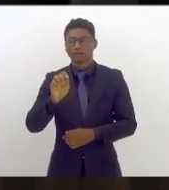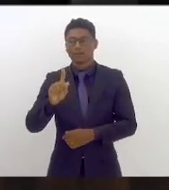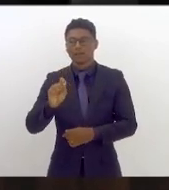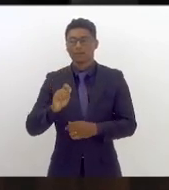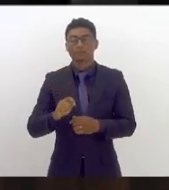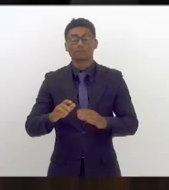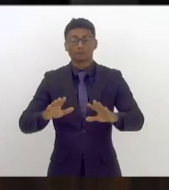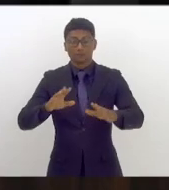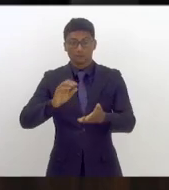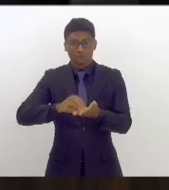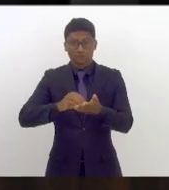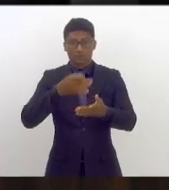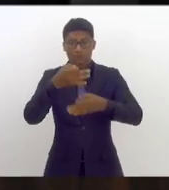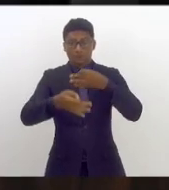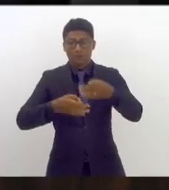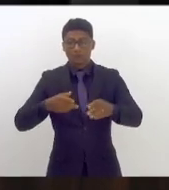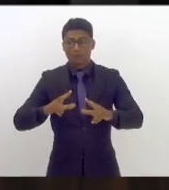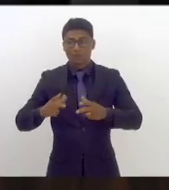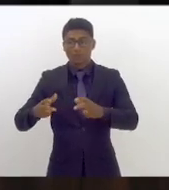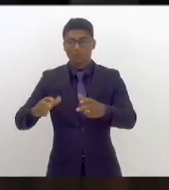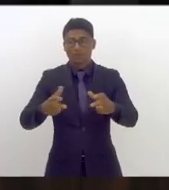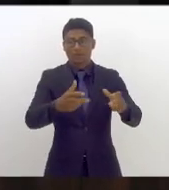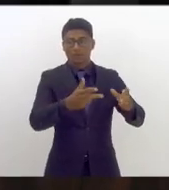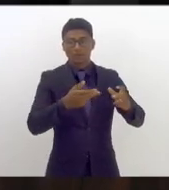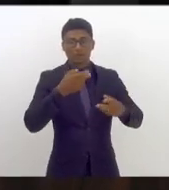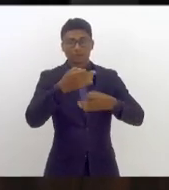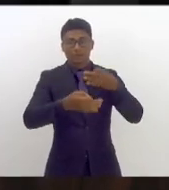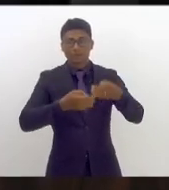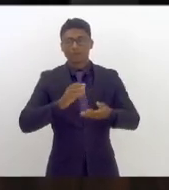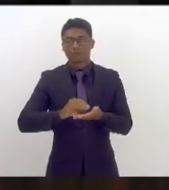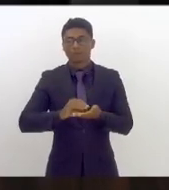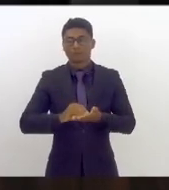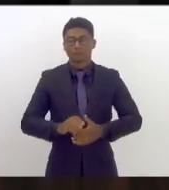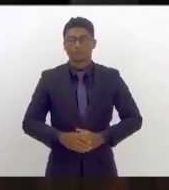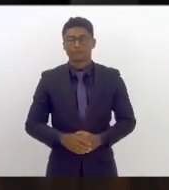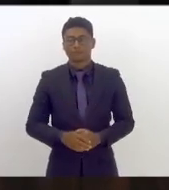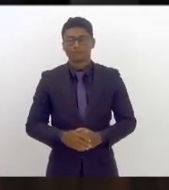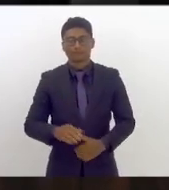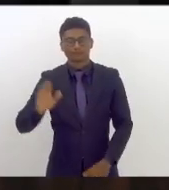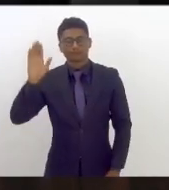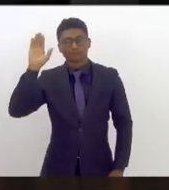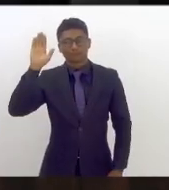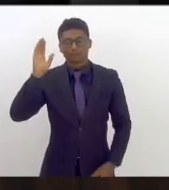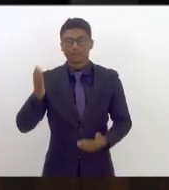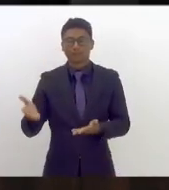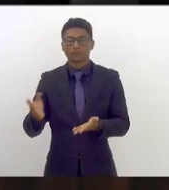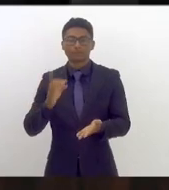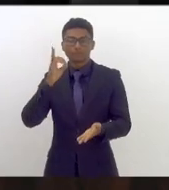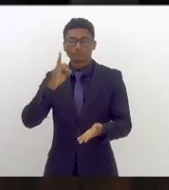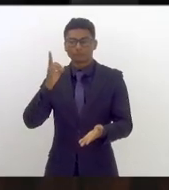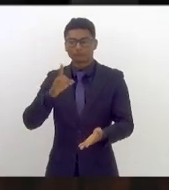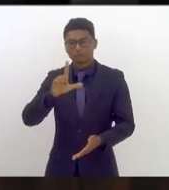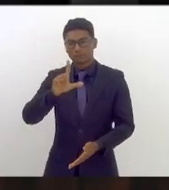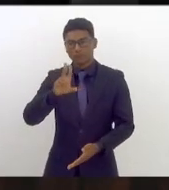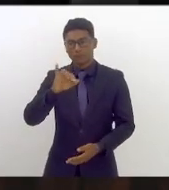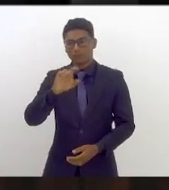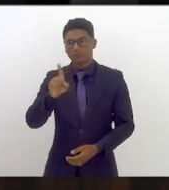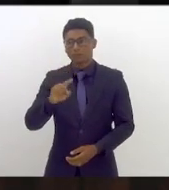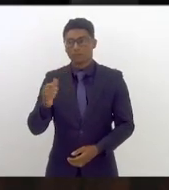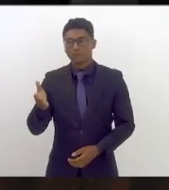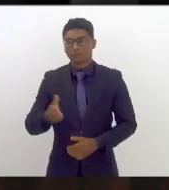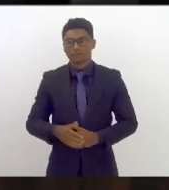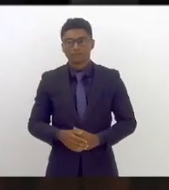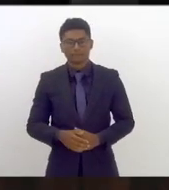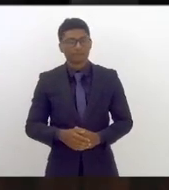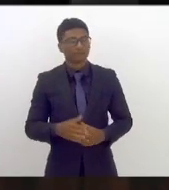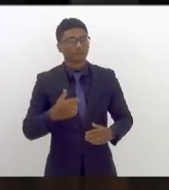comissões de Constituição, Justiça de Saúde, Servidores e Orçamento. Uma questão de ordem. Questão de ordem, deputado Luiz Martins. Senhor presidente,